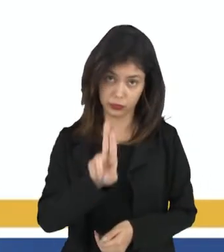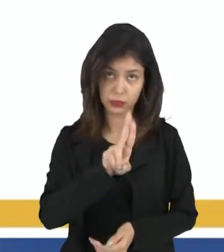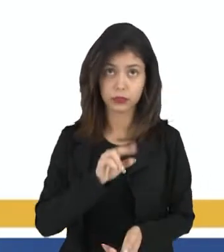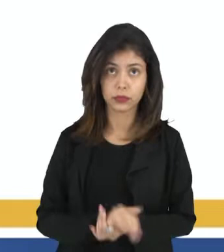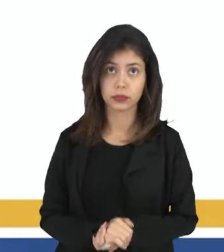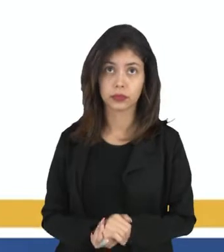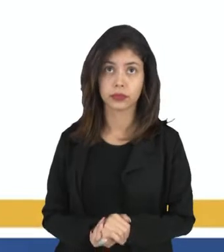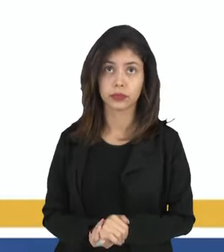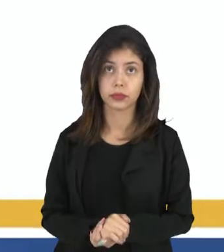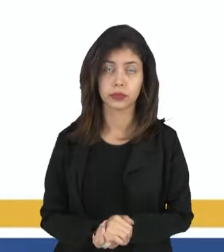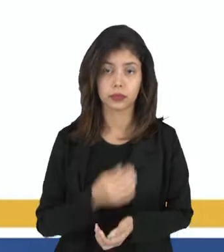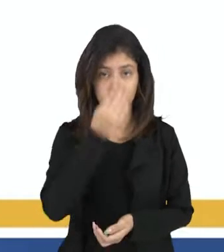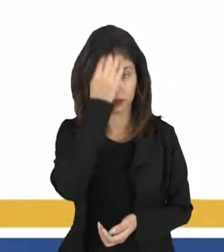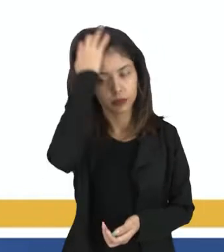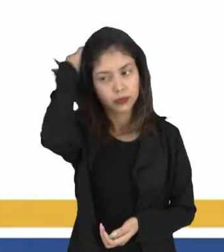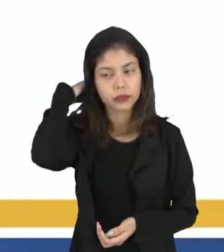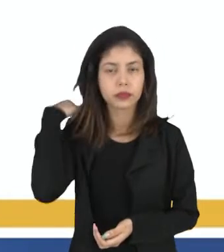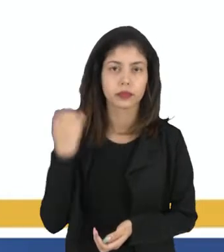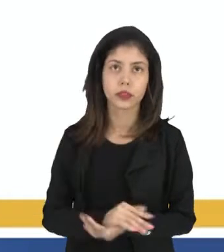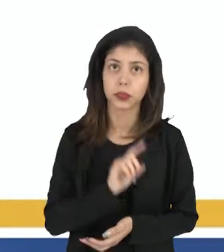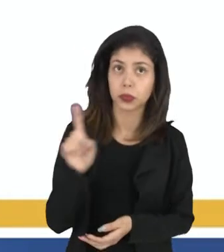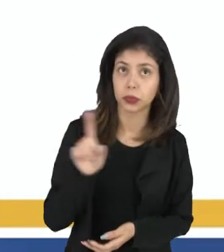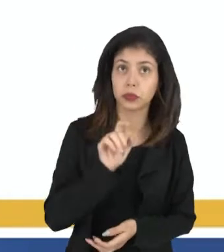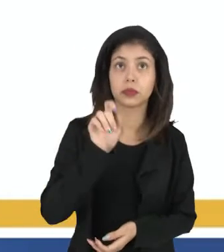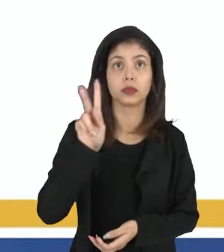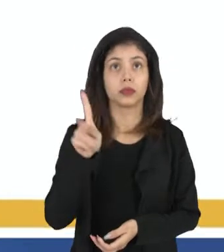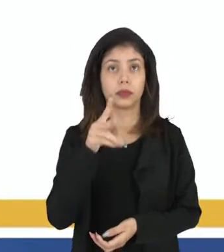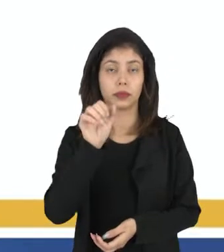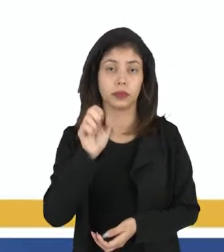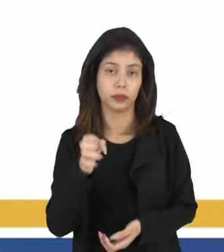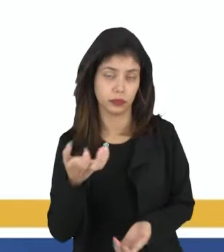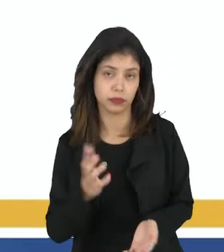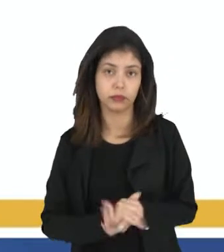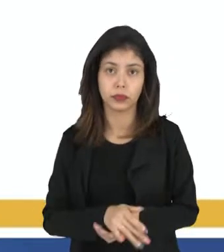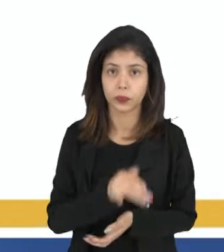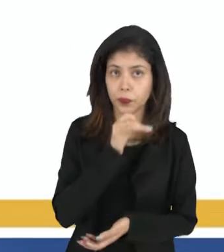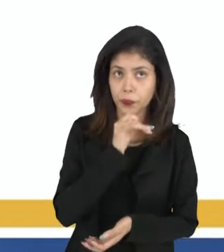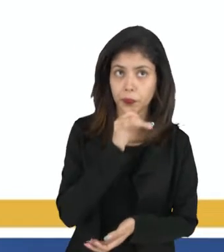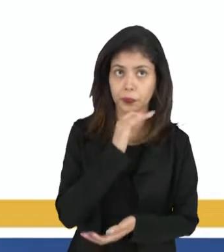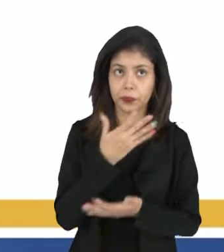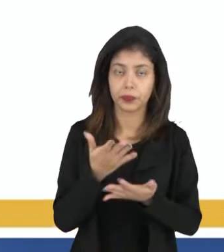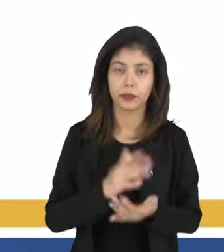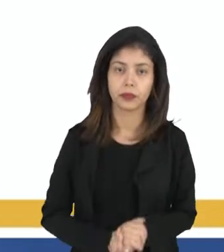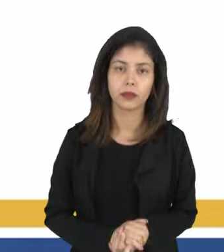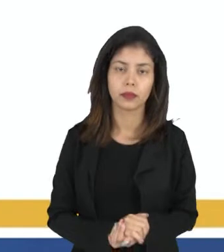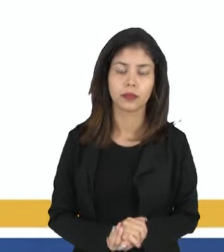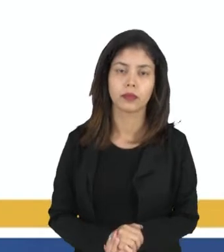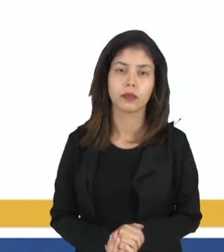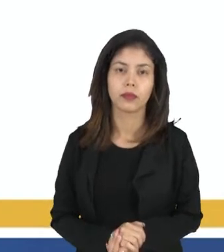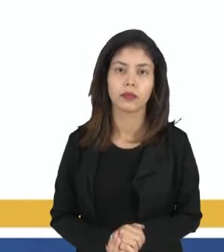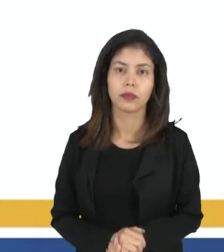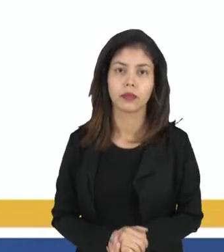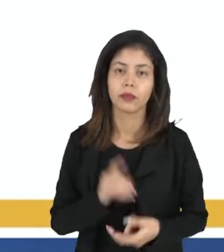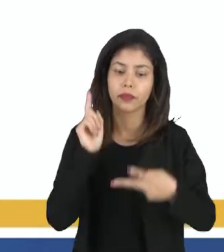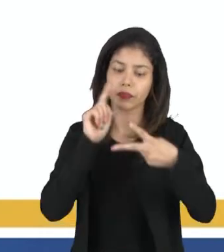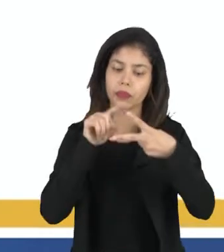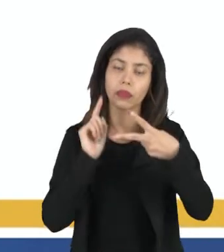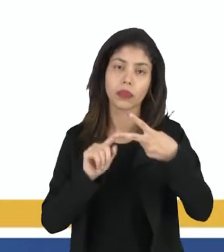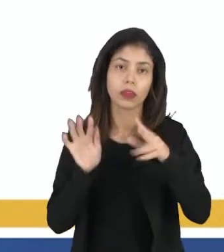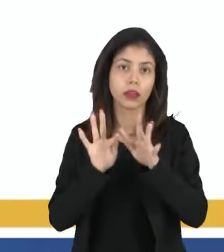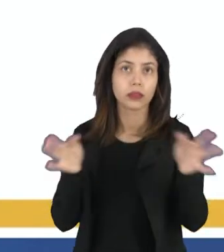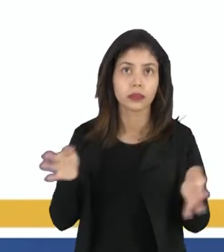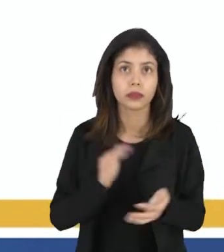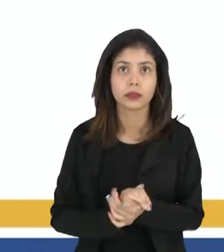o has e não o have. Observem aí o exemplo, ó. Nós temos duas